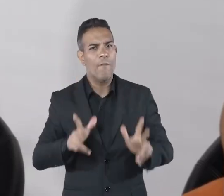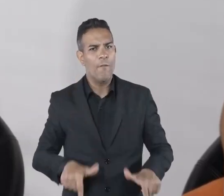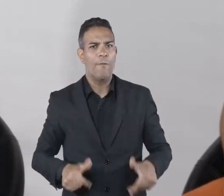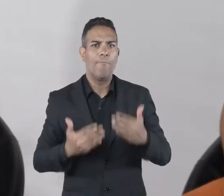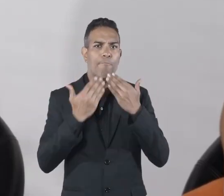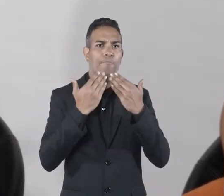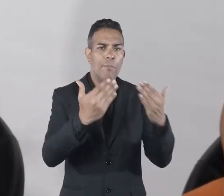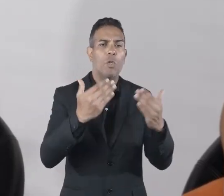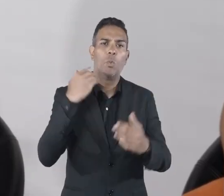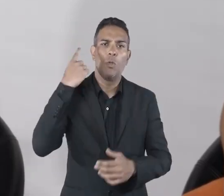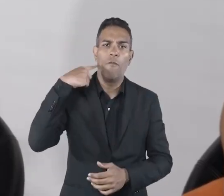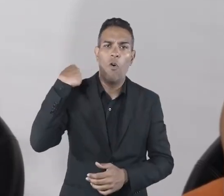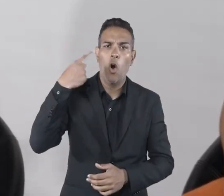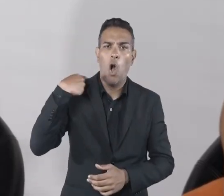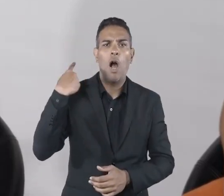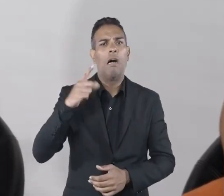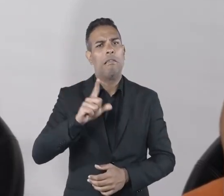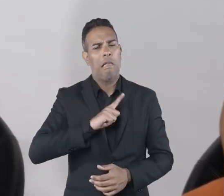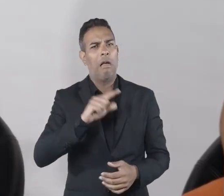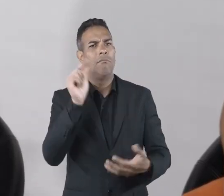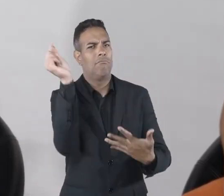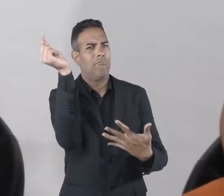as coisas no perfil que